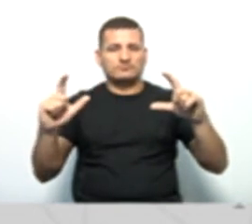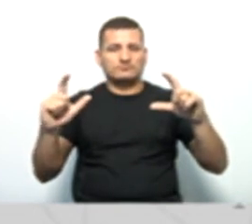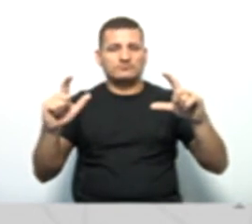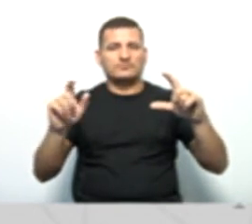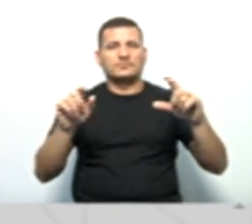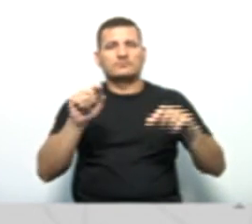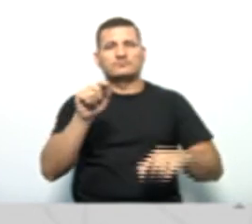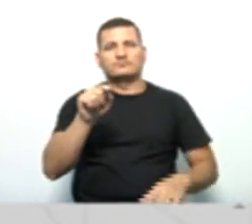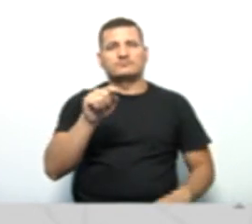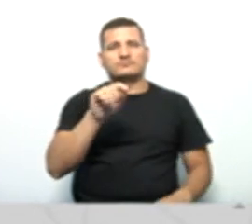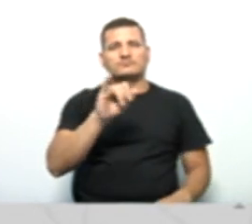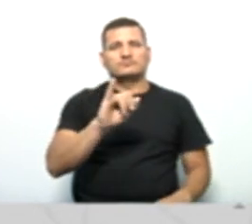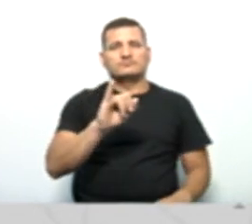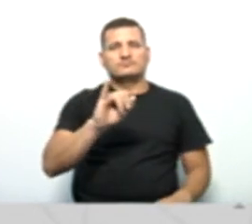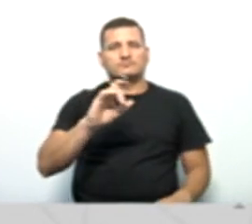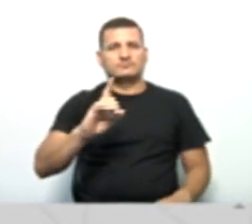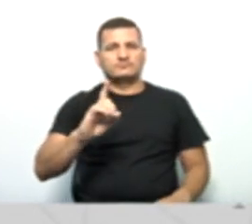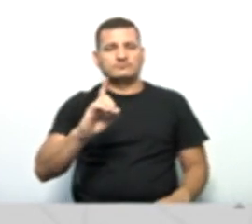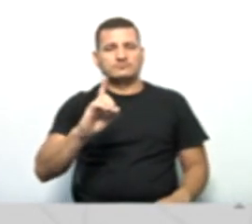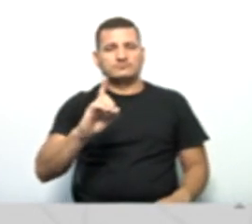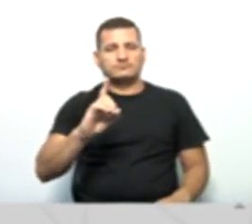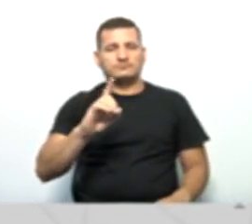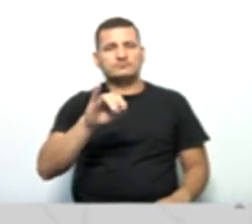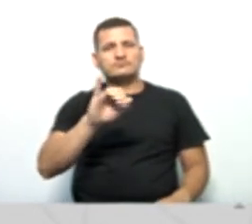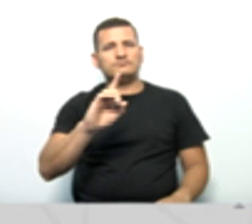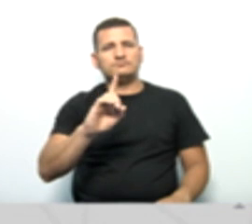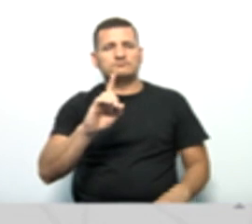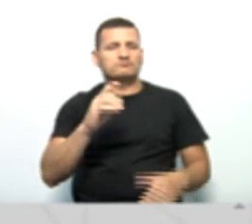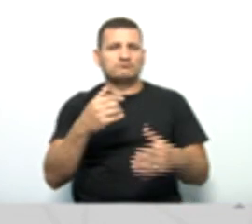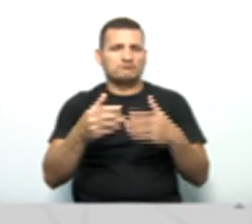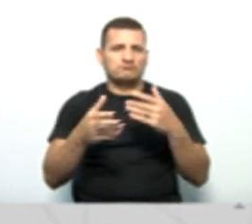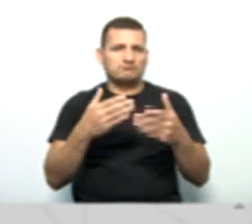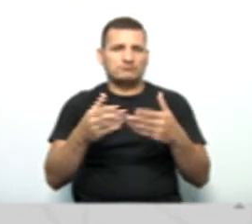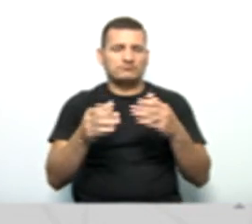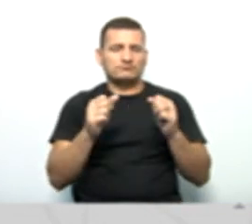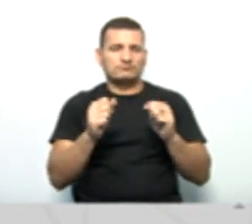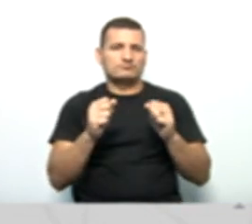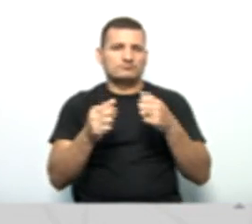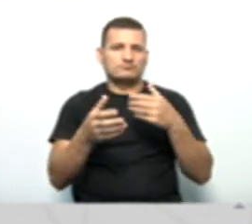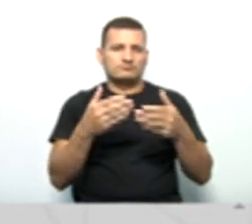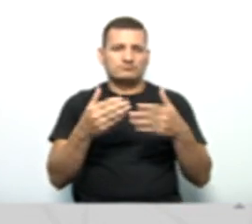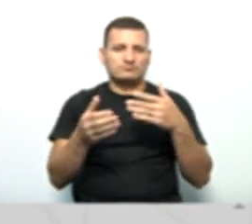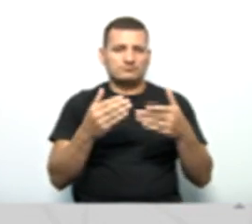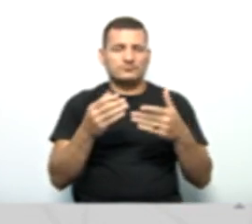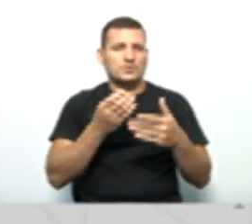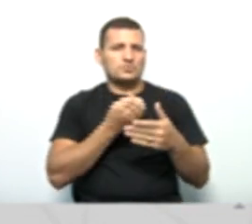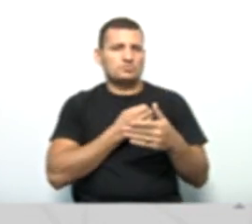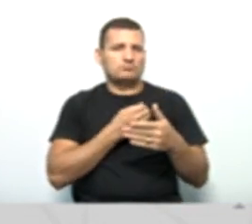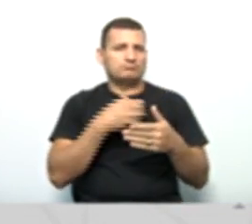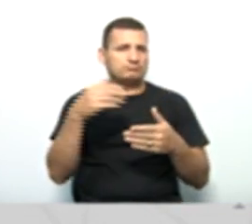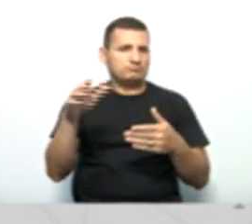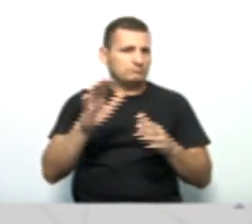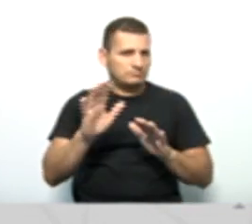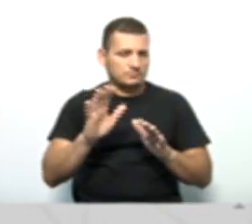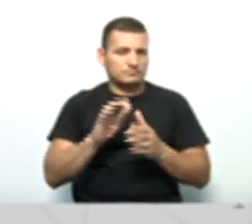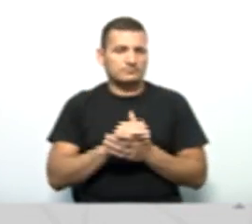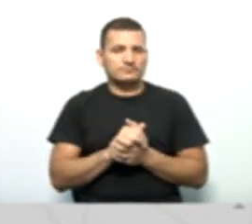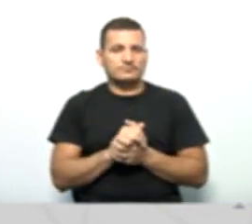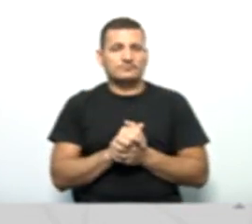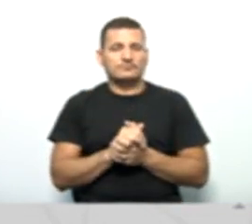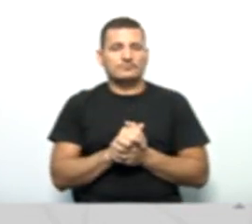ID. Um ID. Esse ID pode ser qualquer valor. Vai receber um número lá. E aí, quando ele receber o